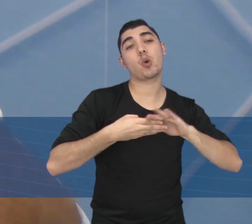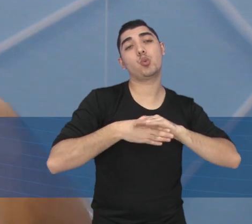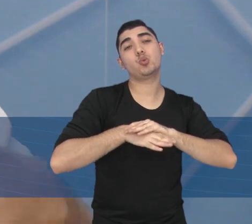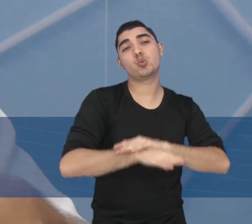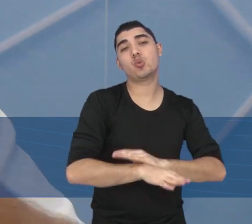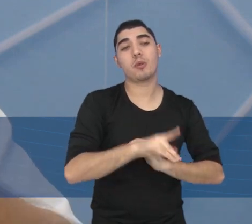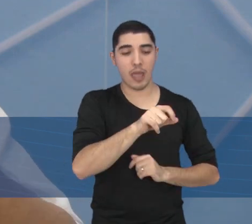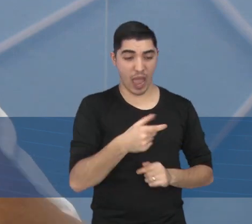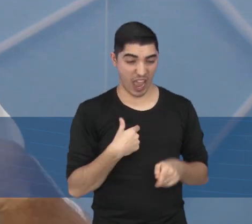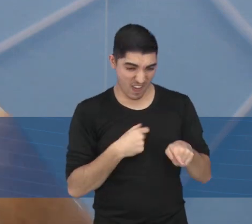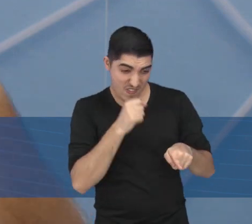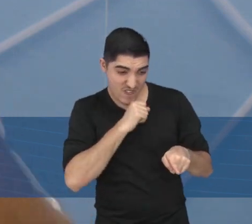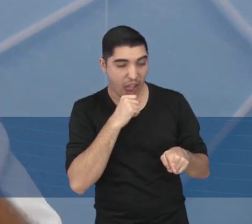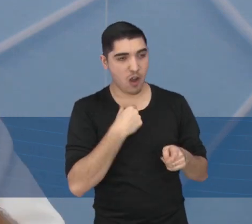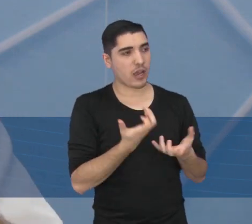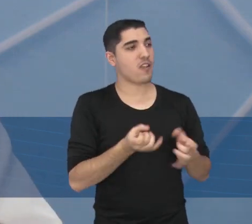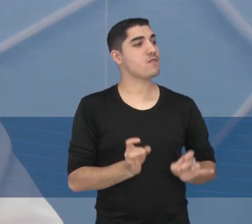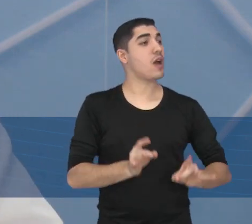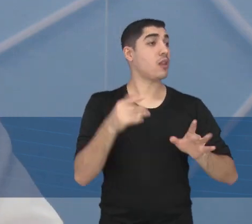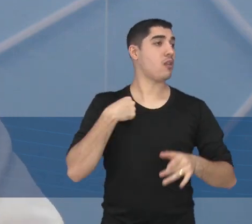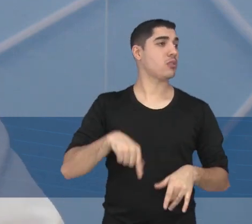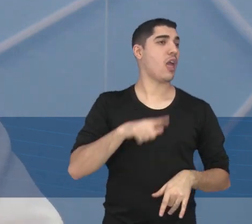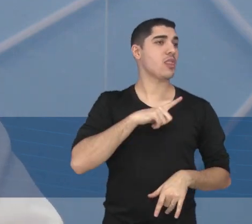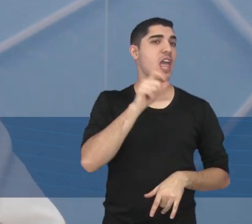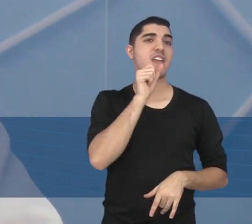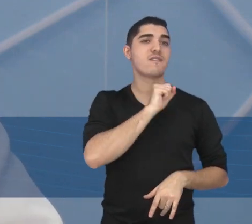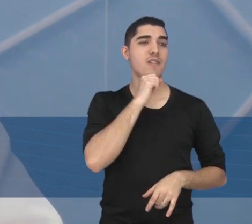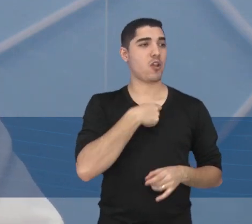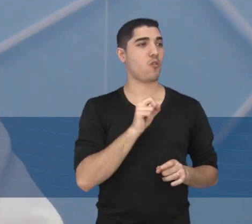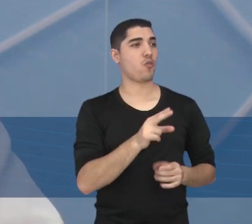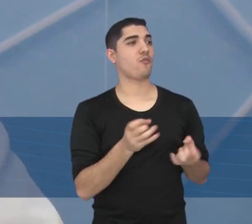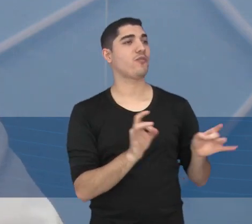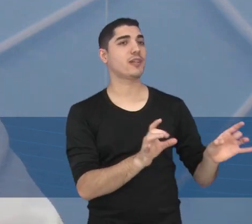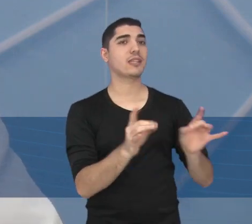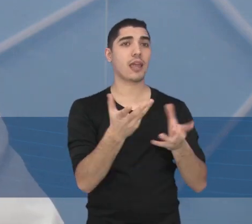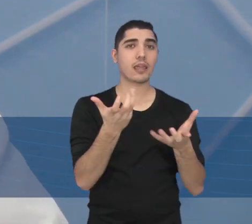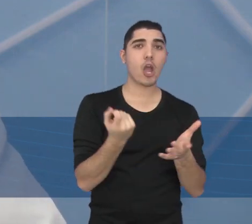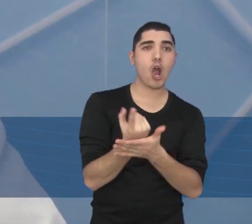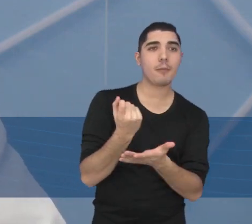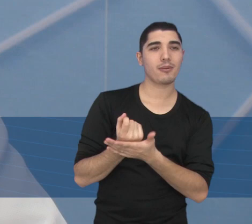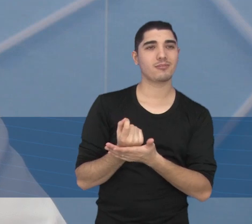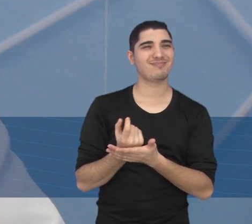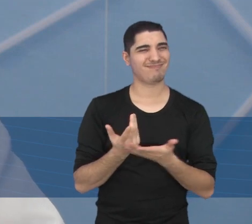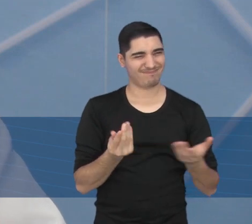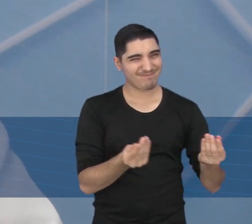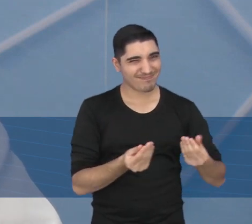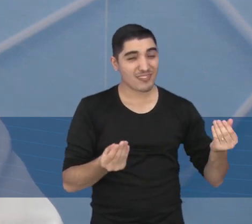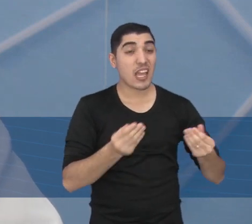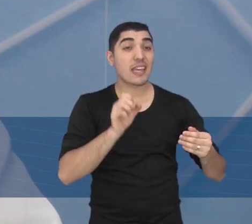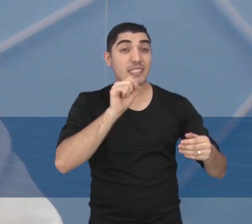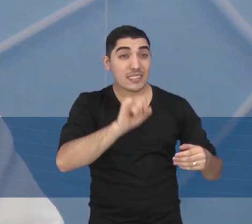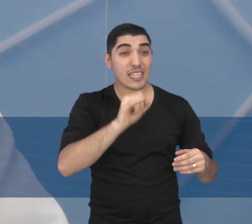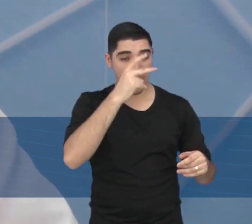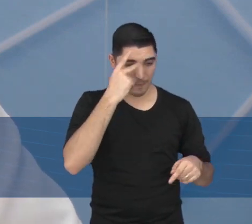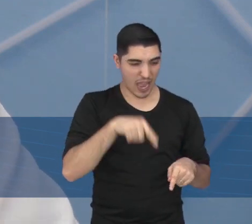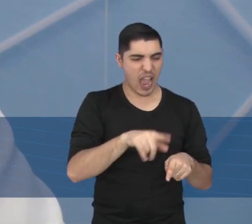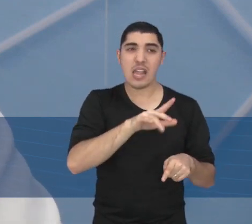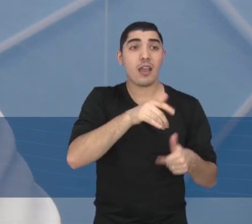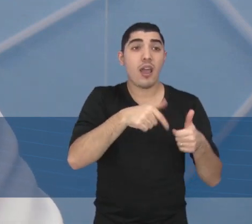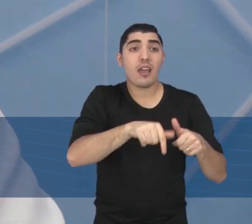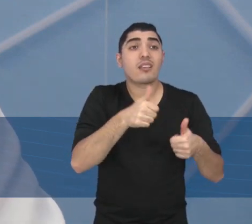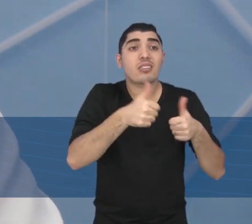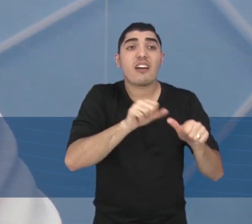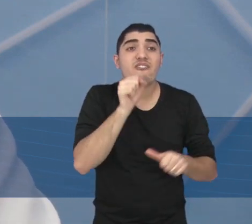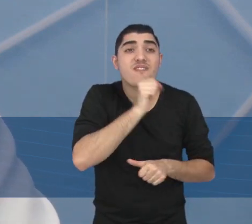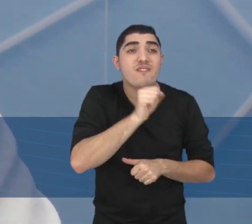vai repassando até o momento que ele vai ser descartado. Mas mesmo no descarte, às vezes as pessoas ainda querem vender e aí assumem